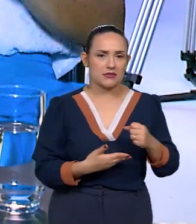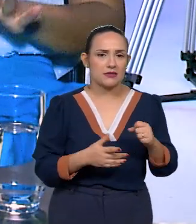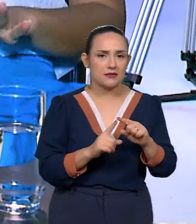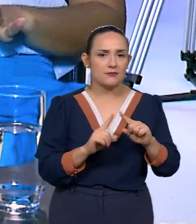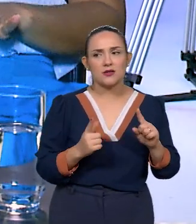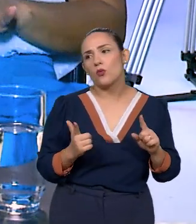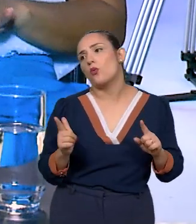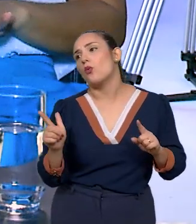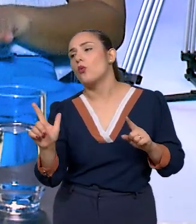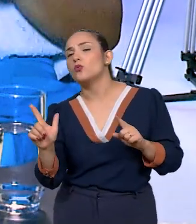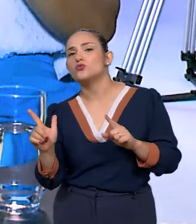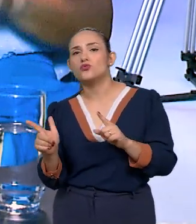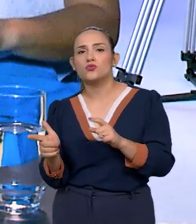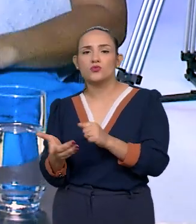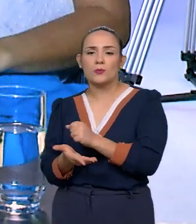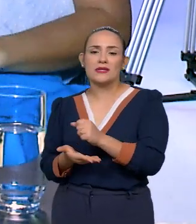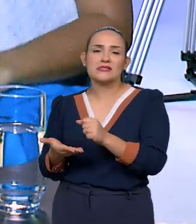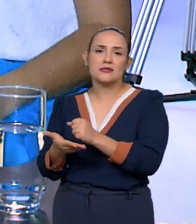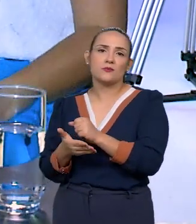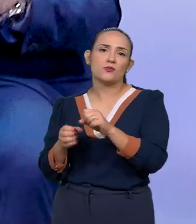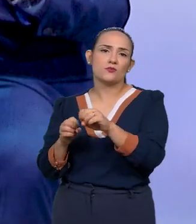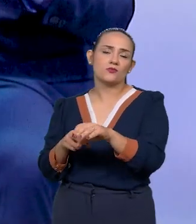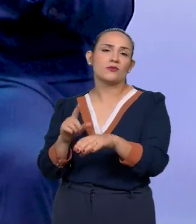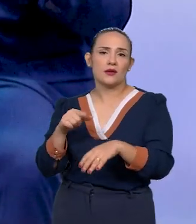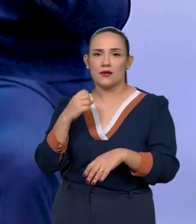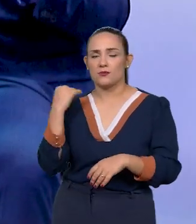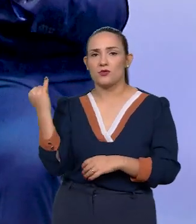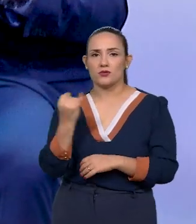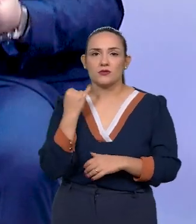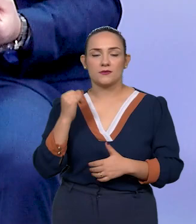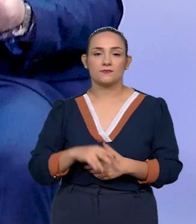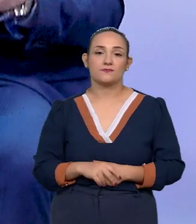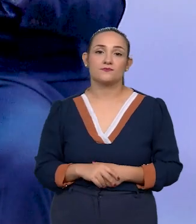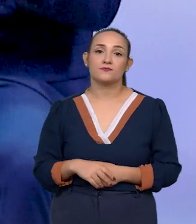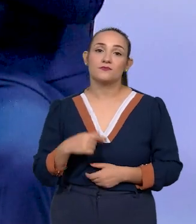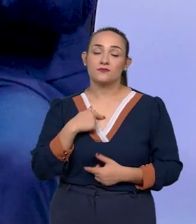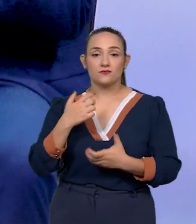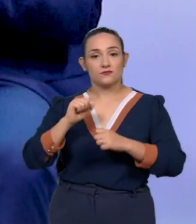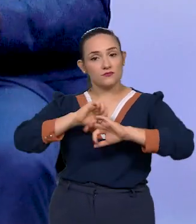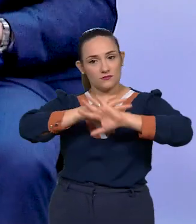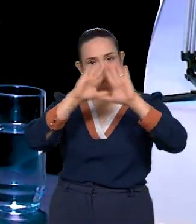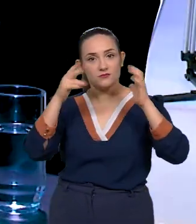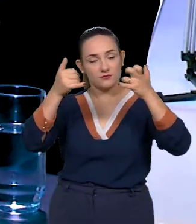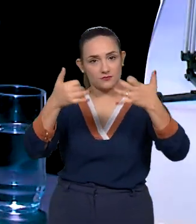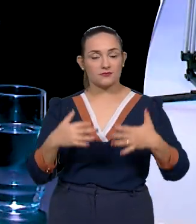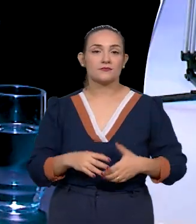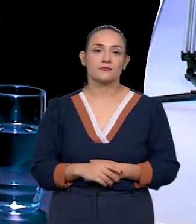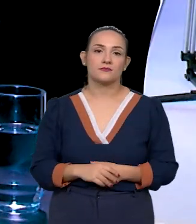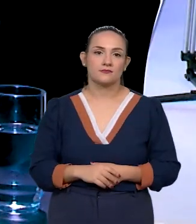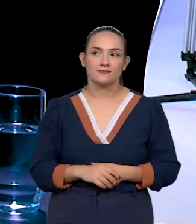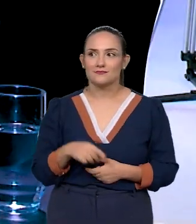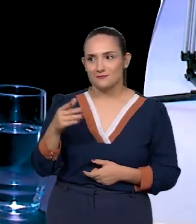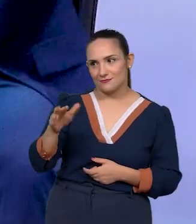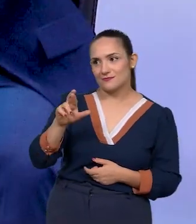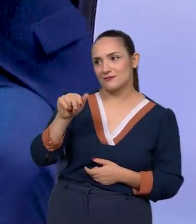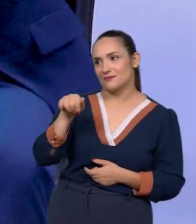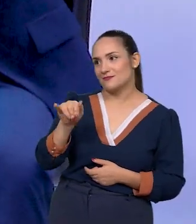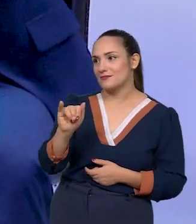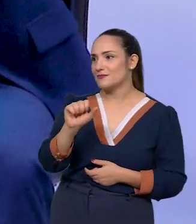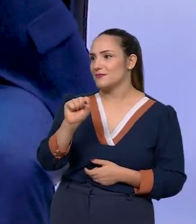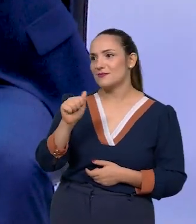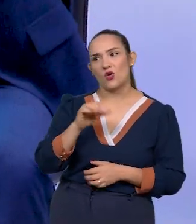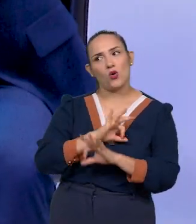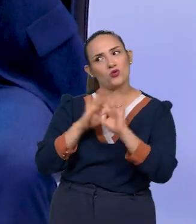podemos apontar como norteadores dessa decisão? E tem um ponto que eu gostaria de esclarecer, Paulo e Areta, e a